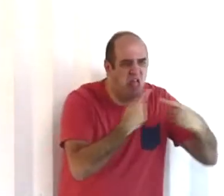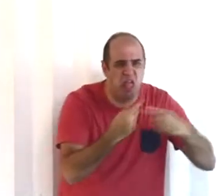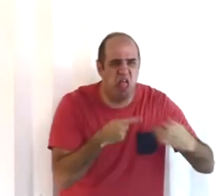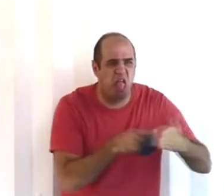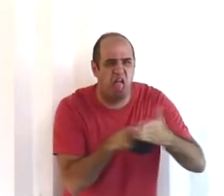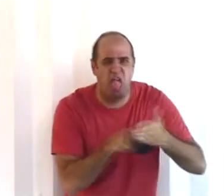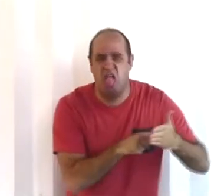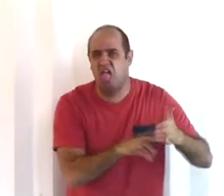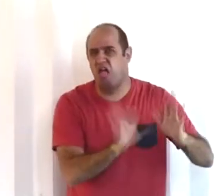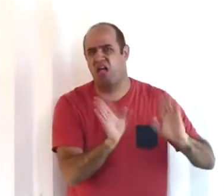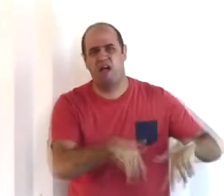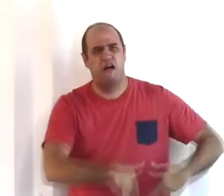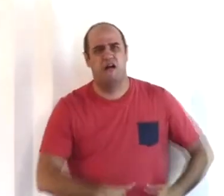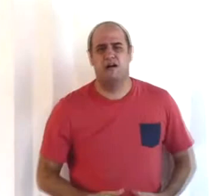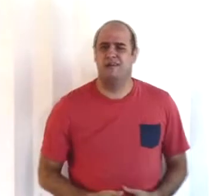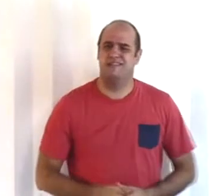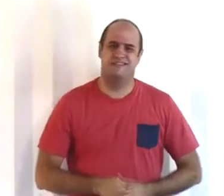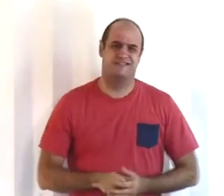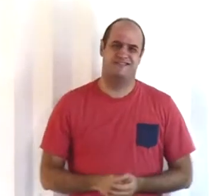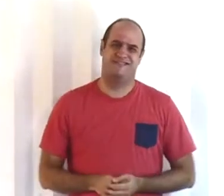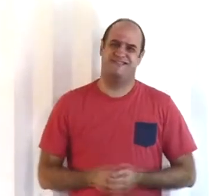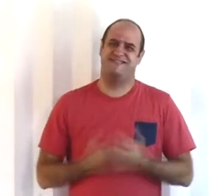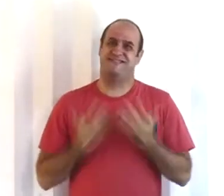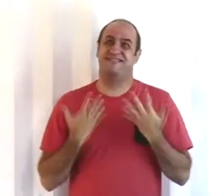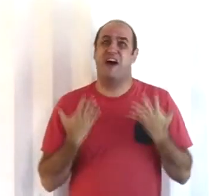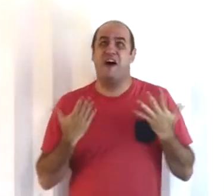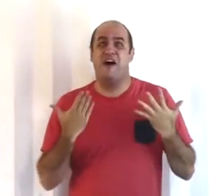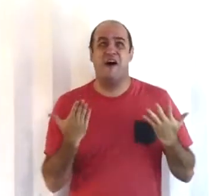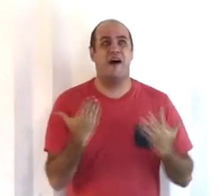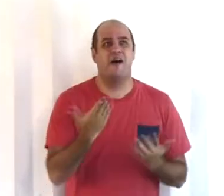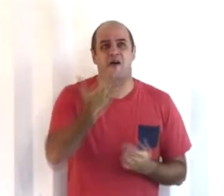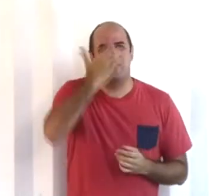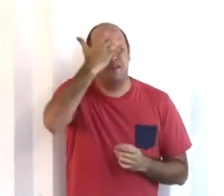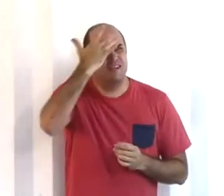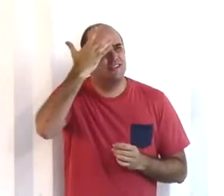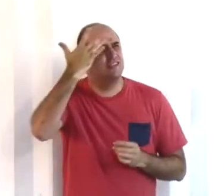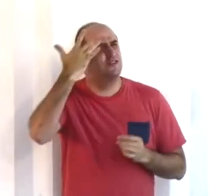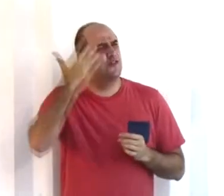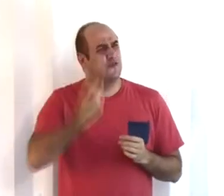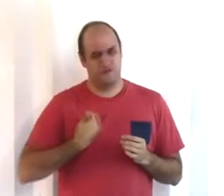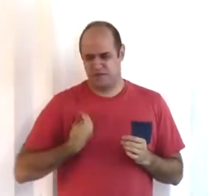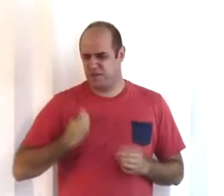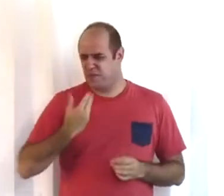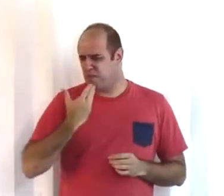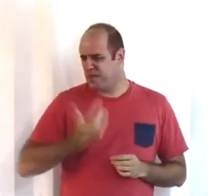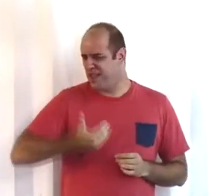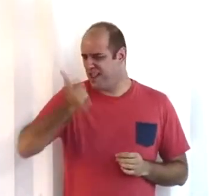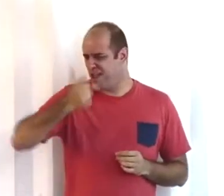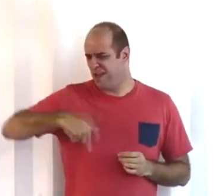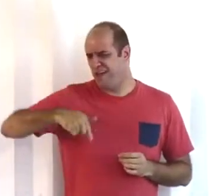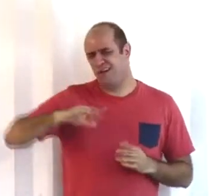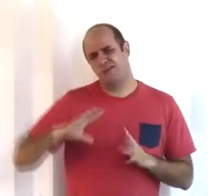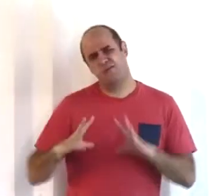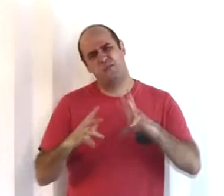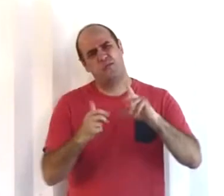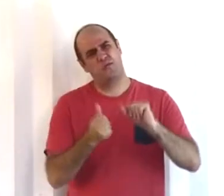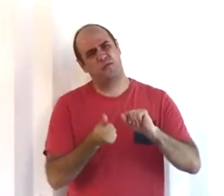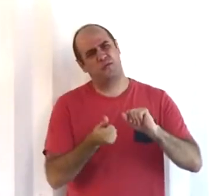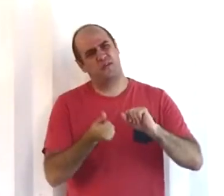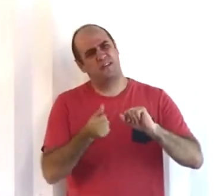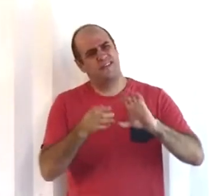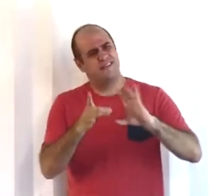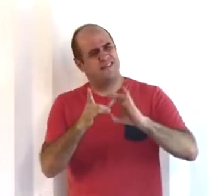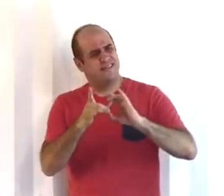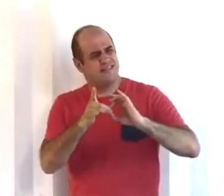o meu próximo. Ah, meus irmãos, quantas pessoas poderiam dormir melhor neste mundo se abrissem mão